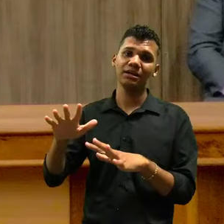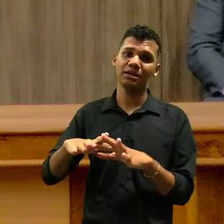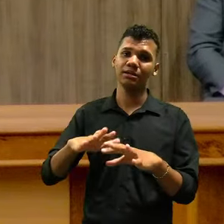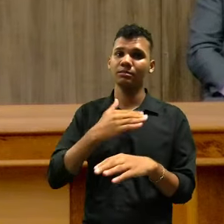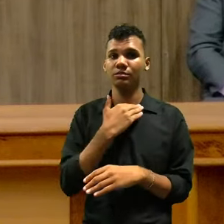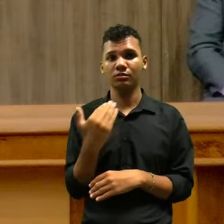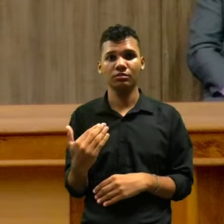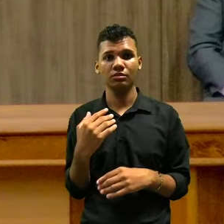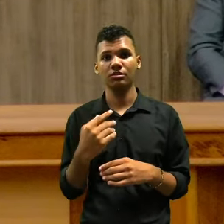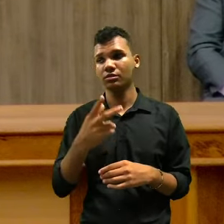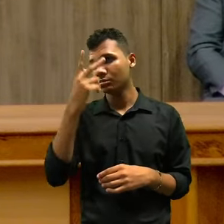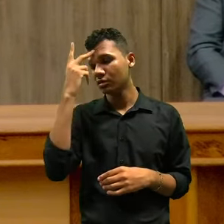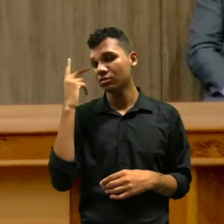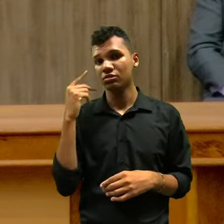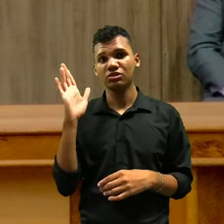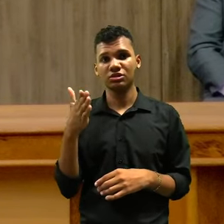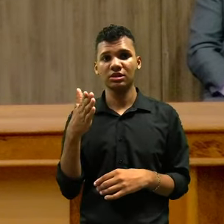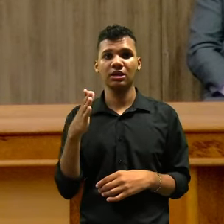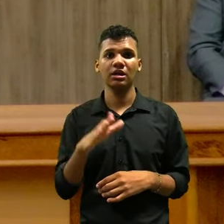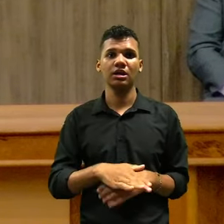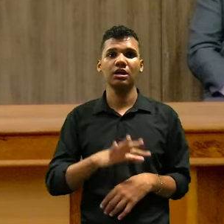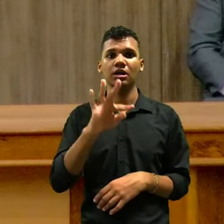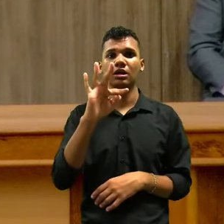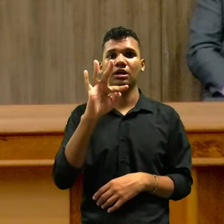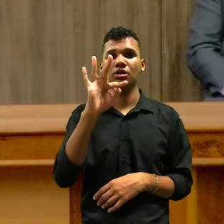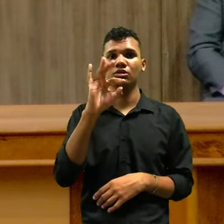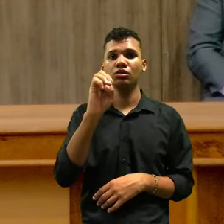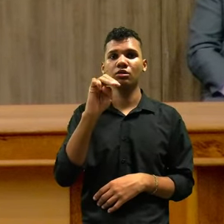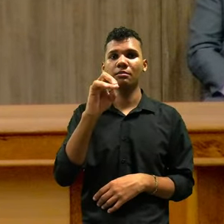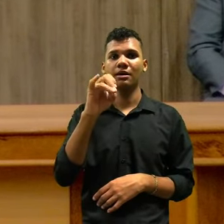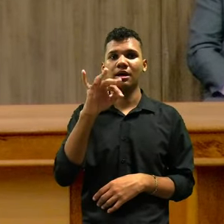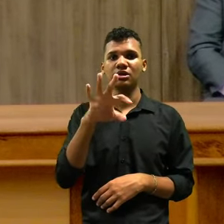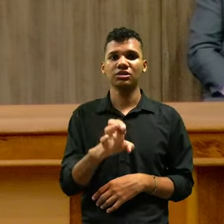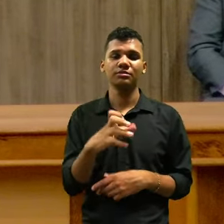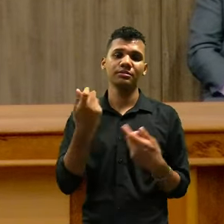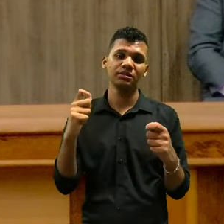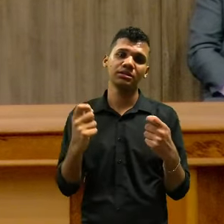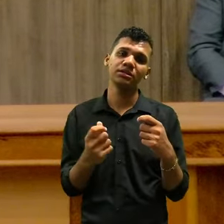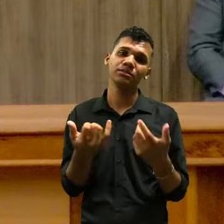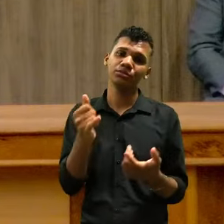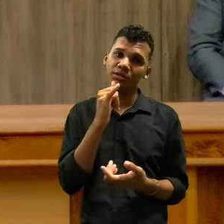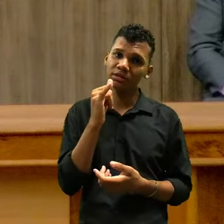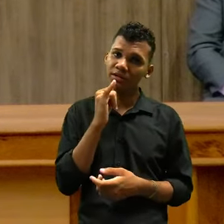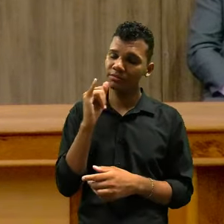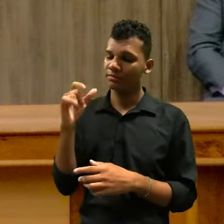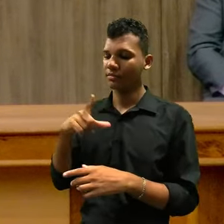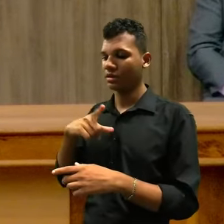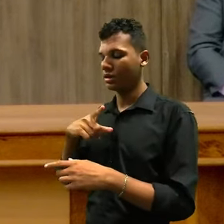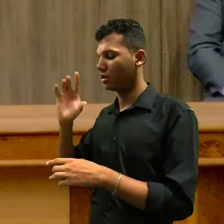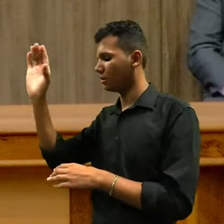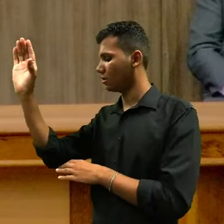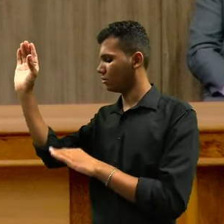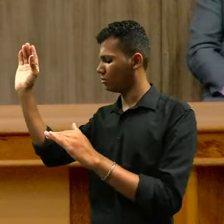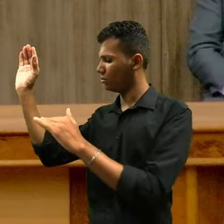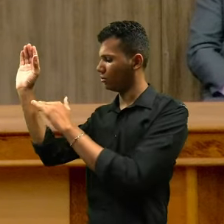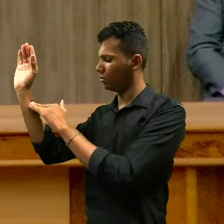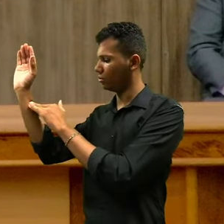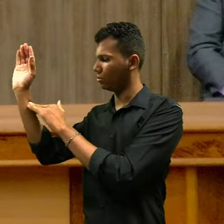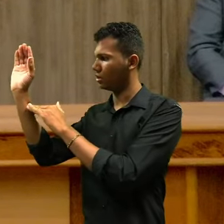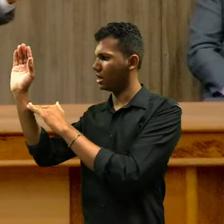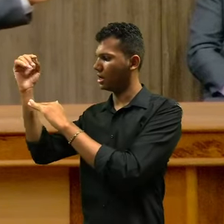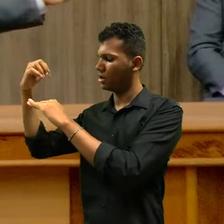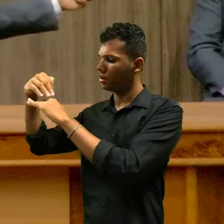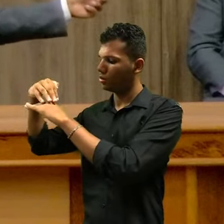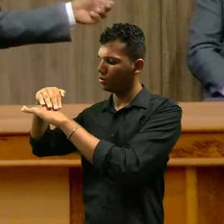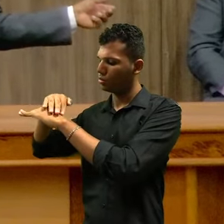plantou tomate sabe disso para o tomate se espalhar fica botando o quê uma varinha para sustentar aí quando você vai